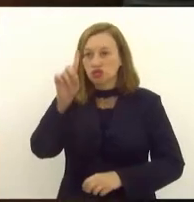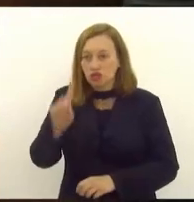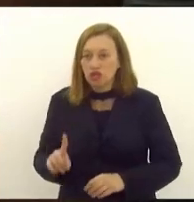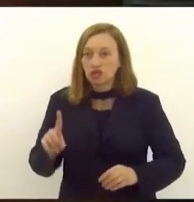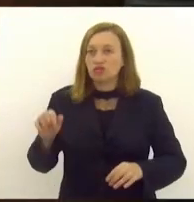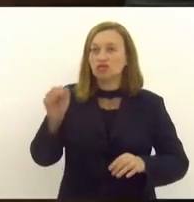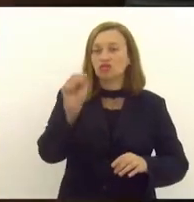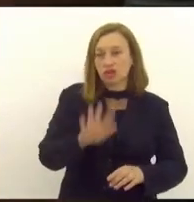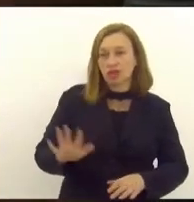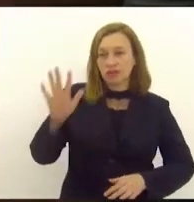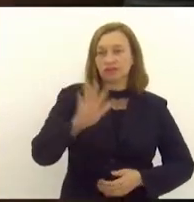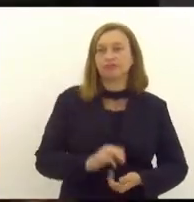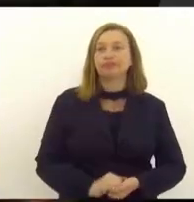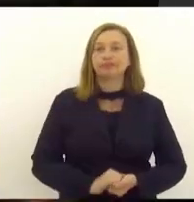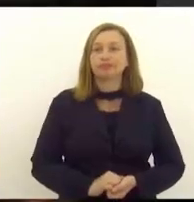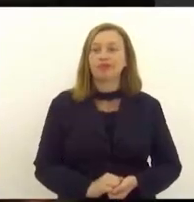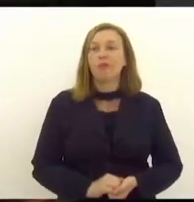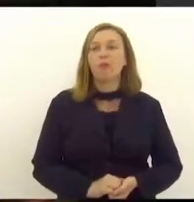no geral